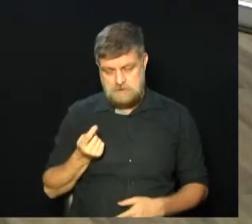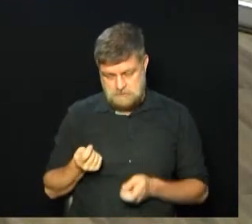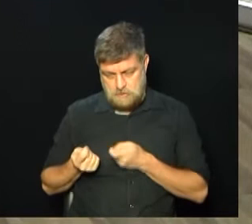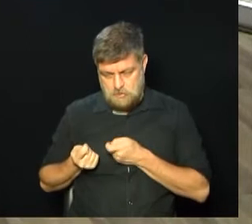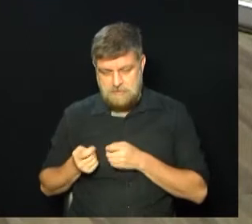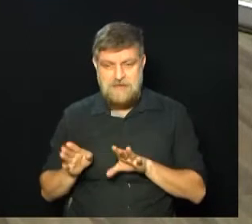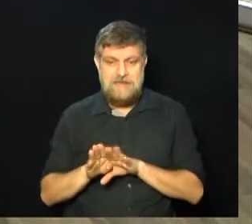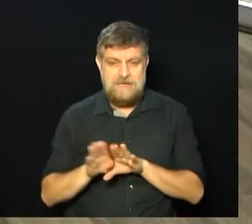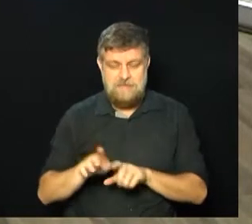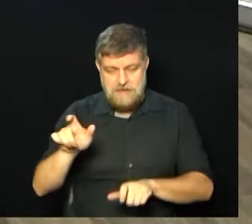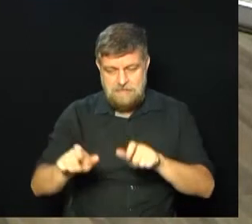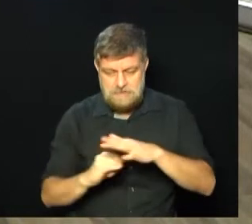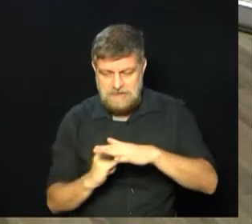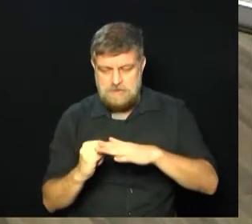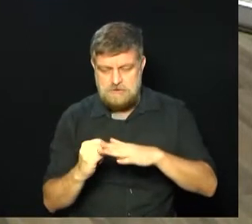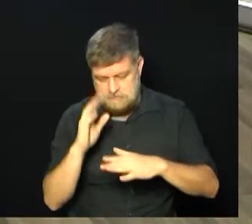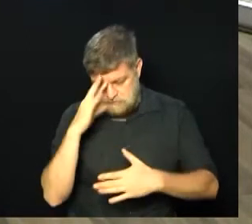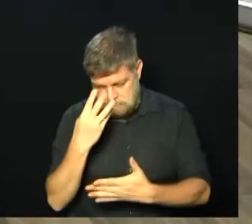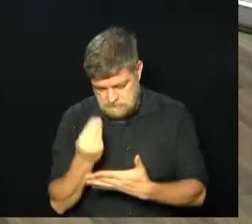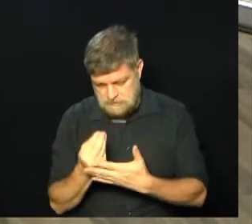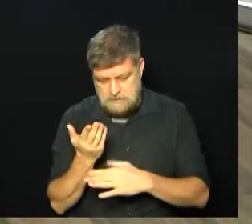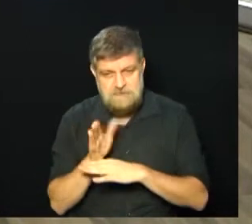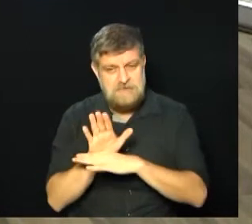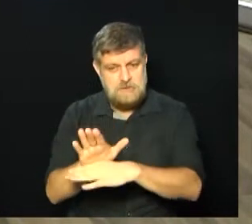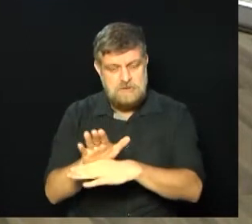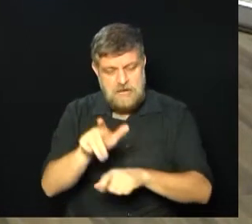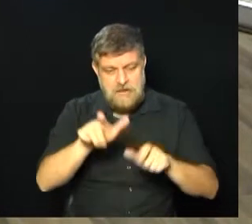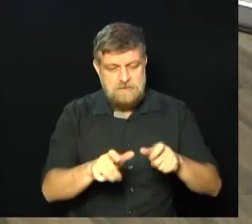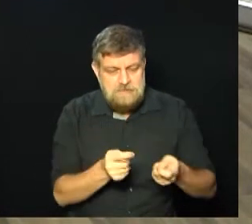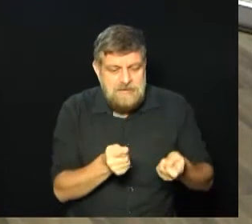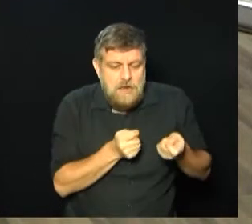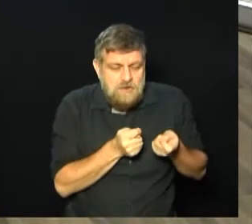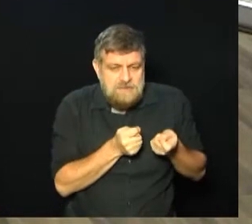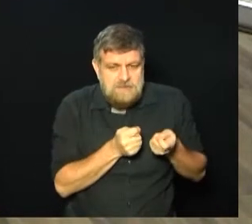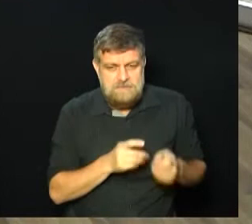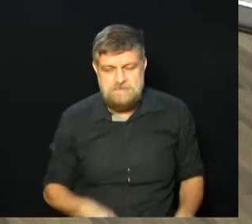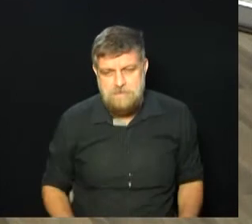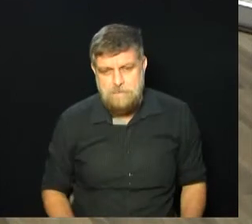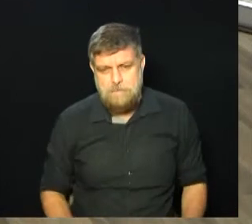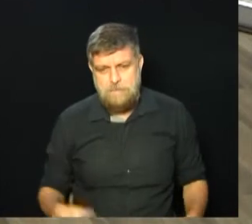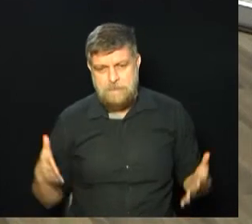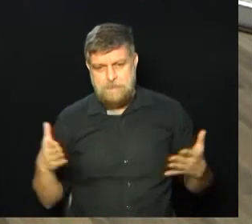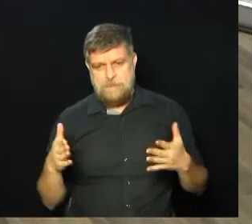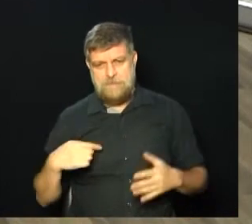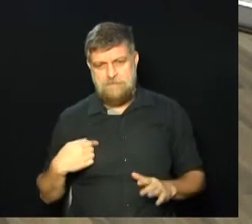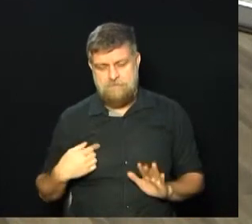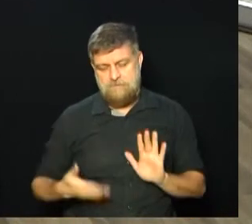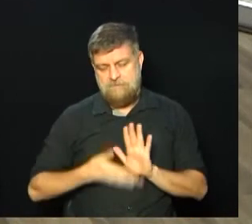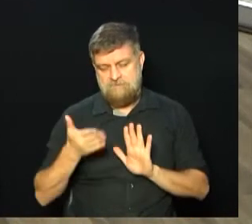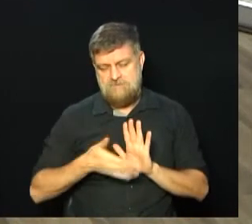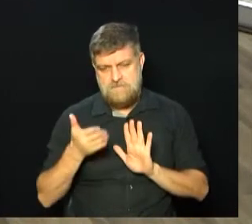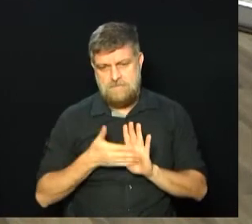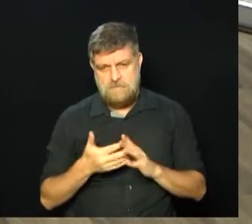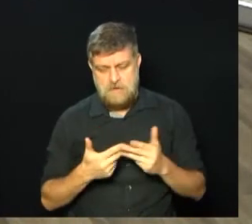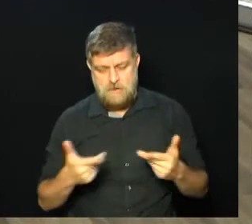conta e ajuda também a instituição uma ótima opção para quem não quer gastar muito eles são mesma hoje a moda é ter